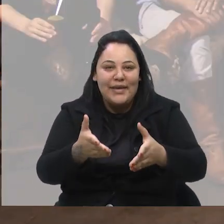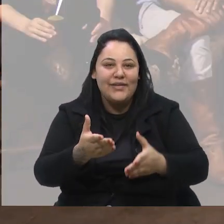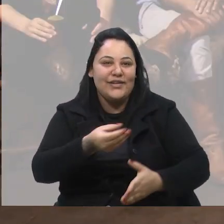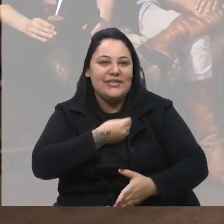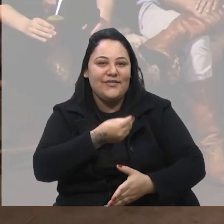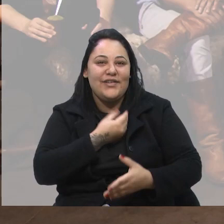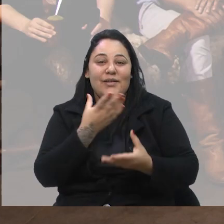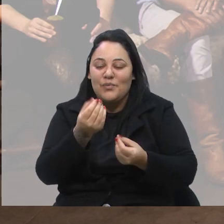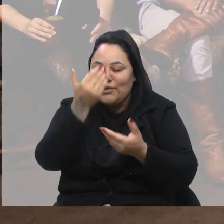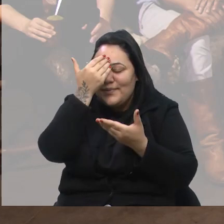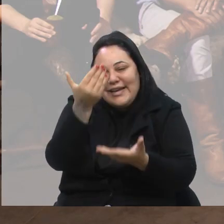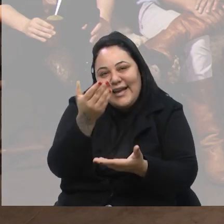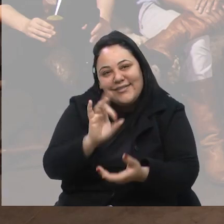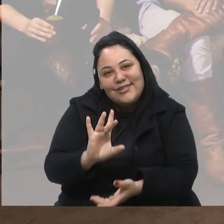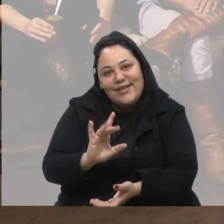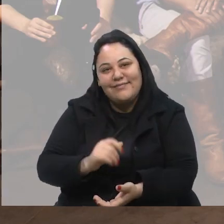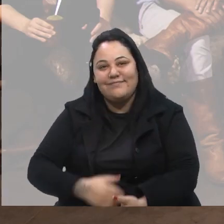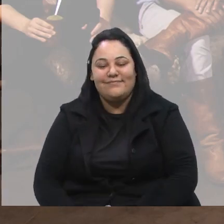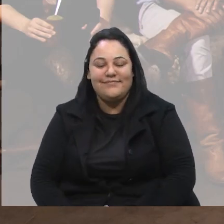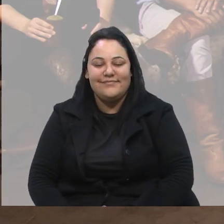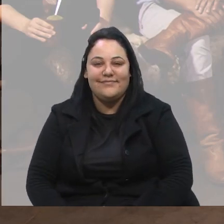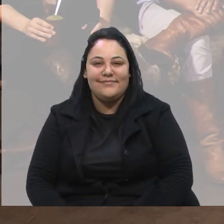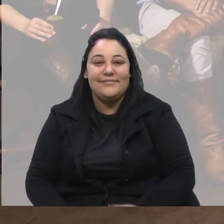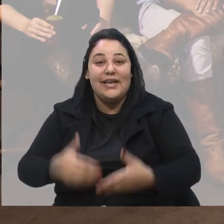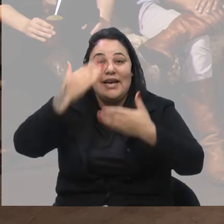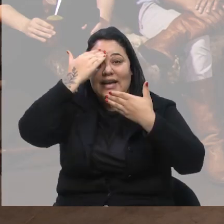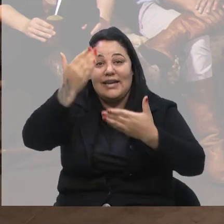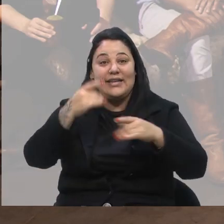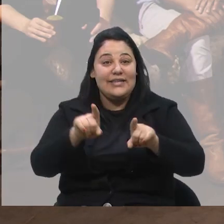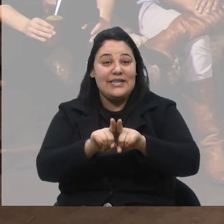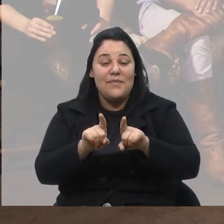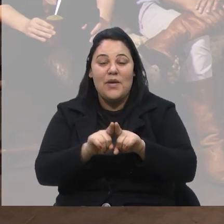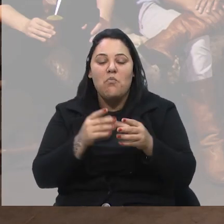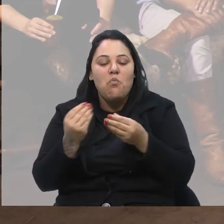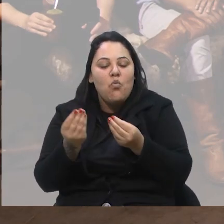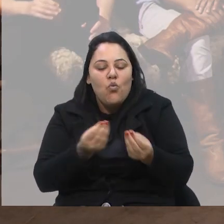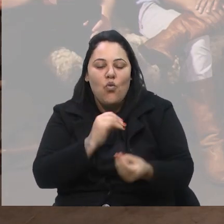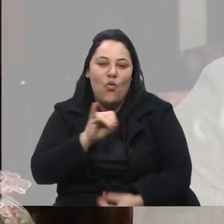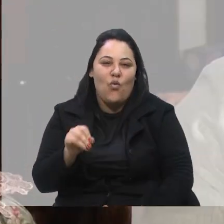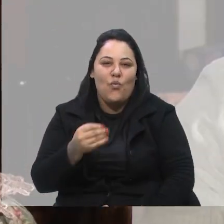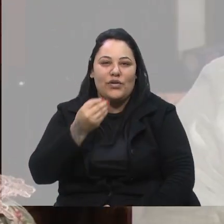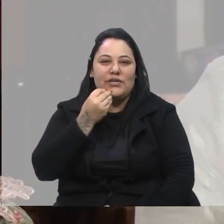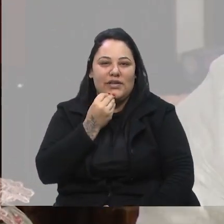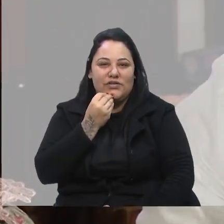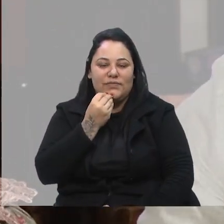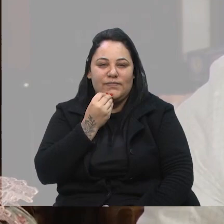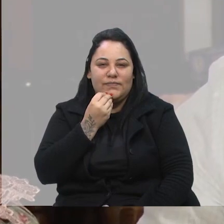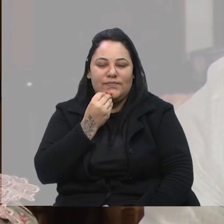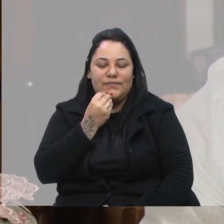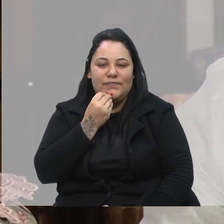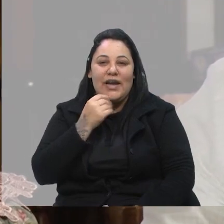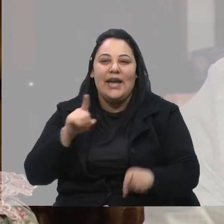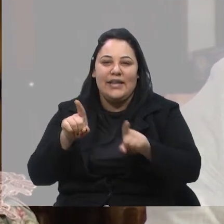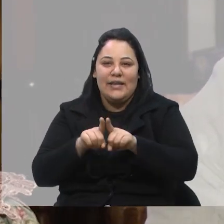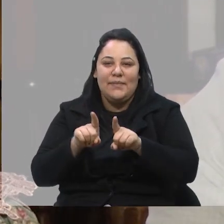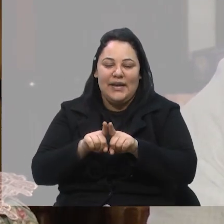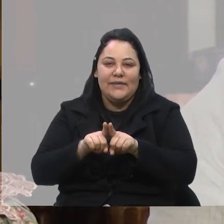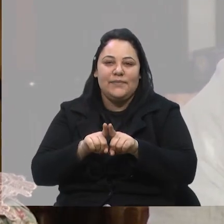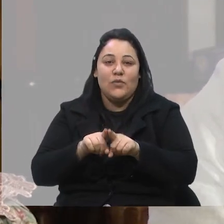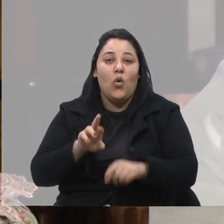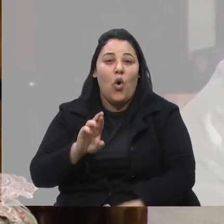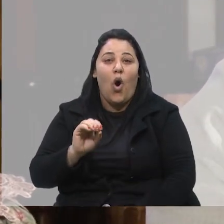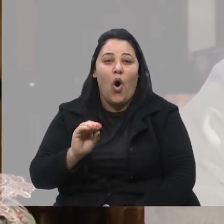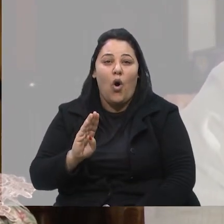E muito obrigada, é isso. Agradeço também muito a oportunidade e faço da ideia que o